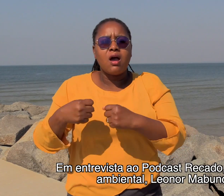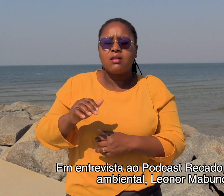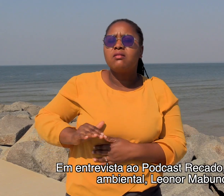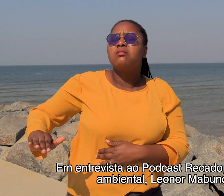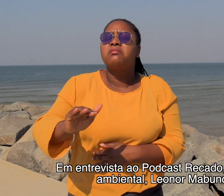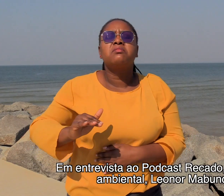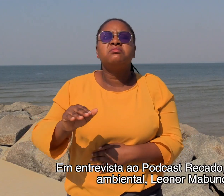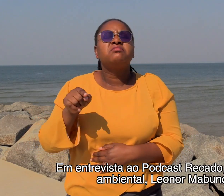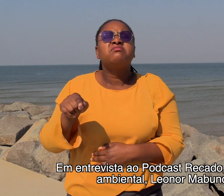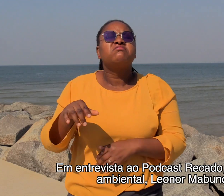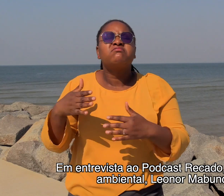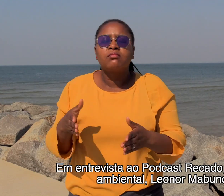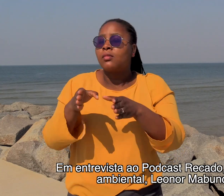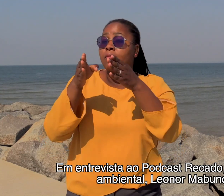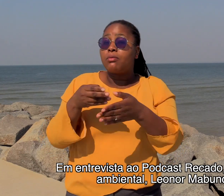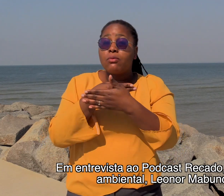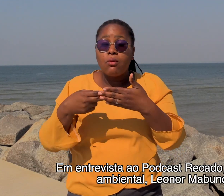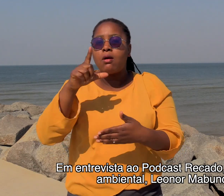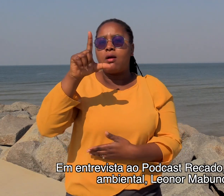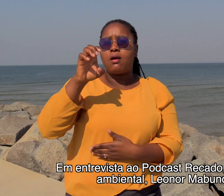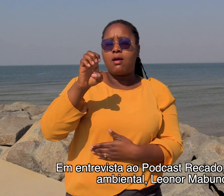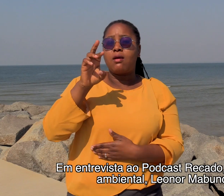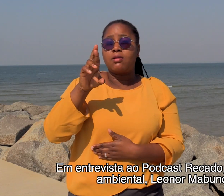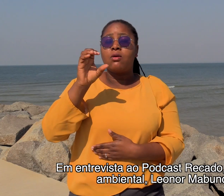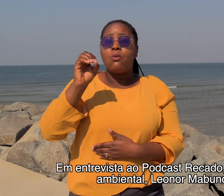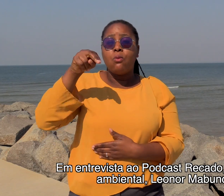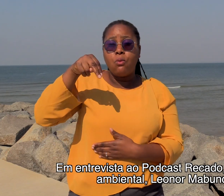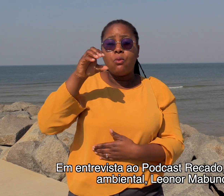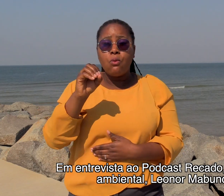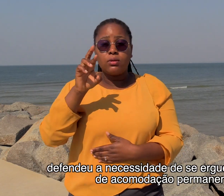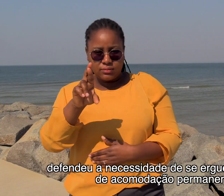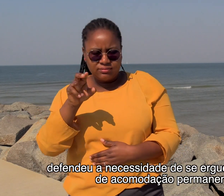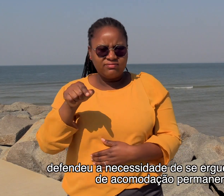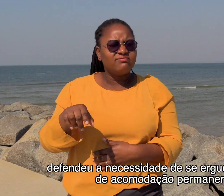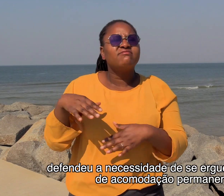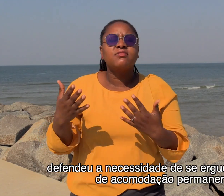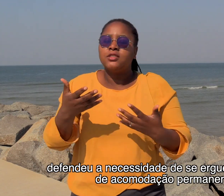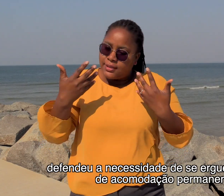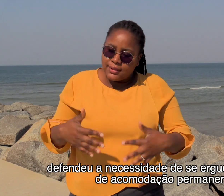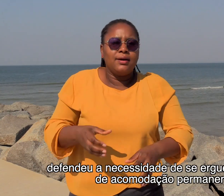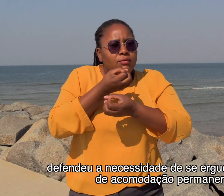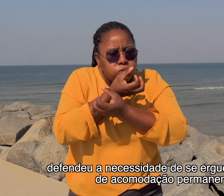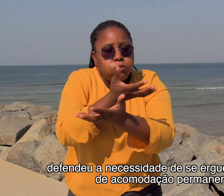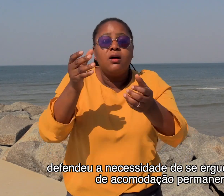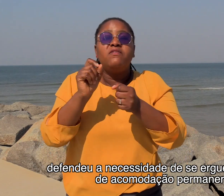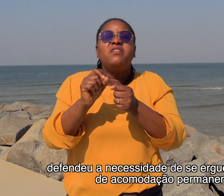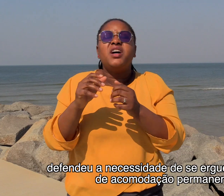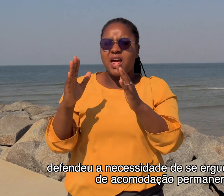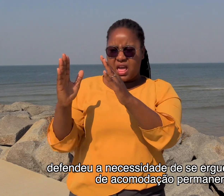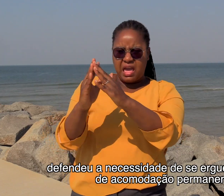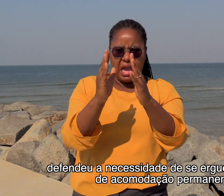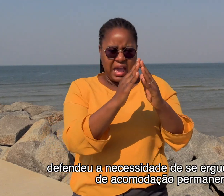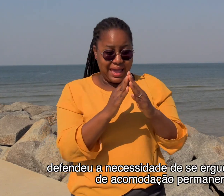Em entrevista ao podcast Recado, a ativista ambiental Leonor Mabunda defendeu a necessidade de se